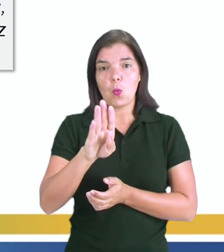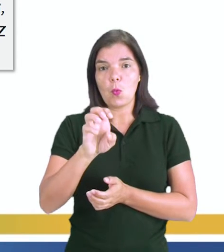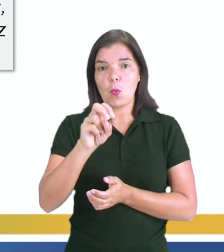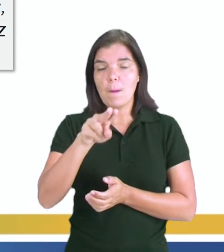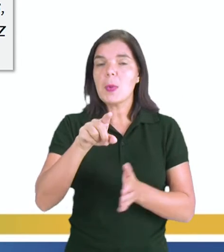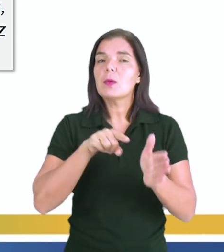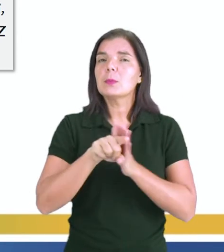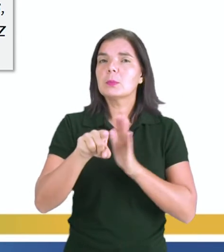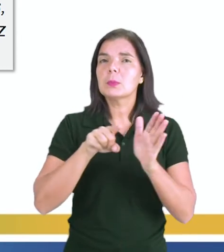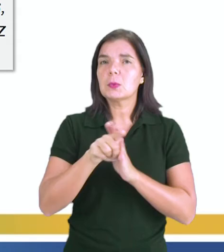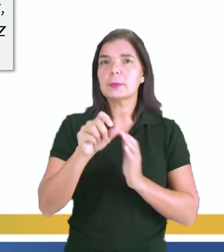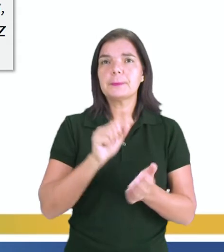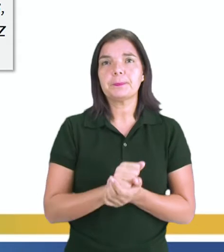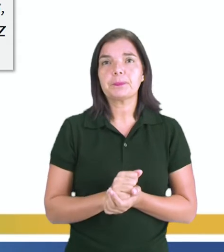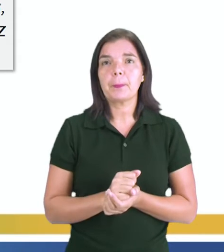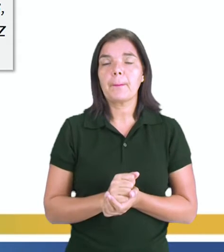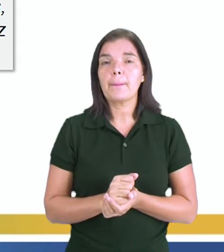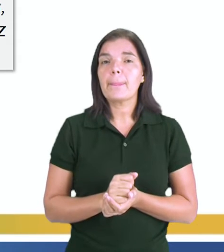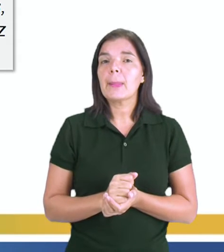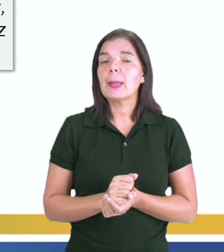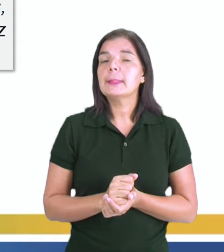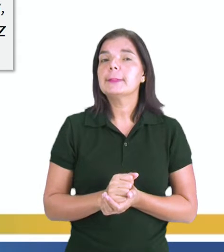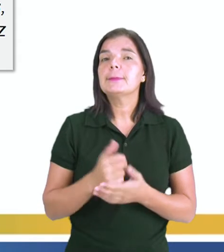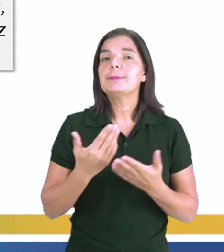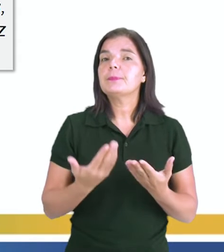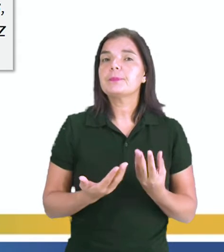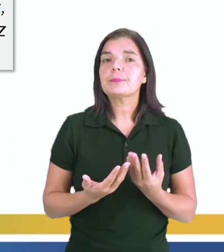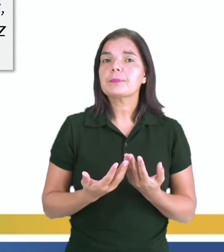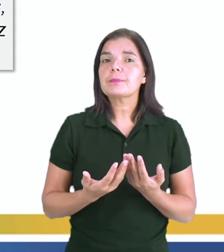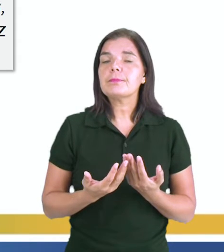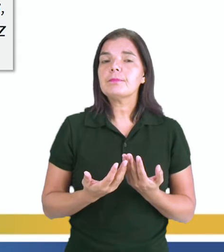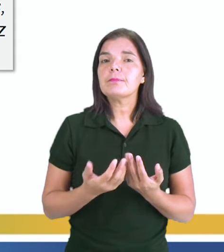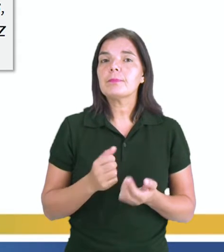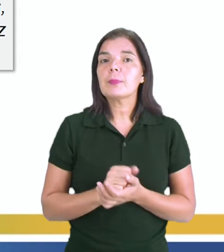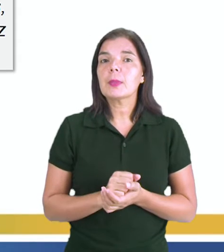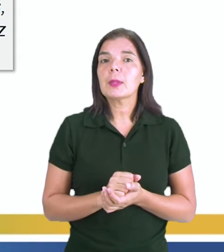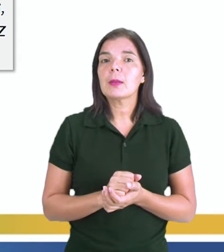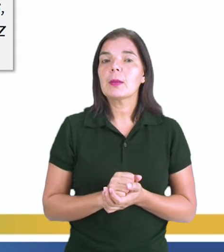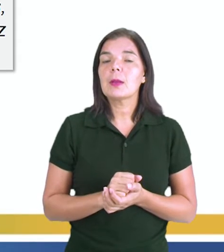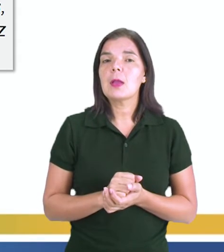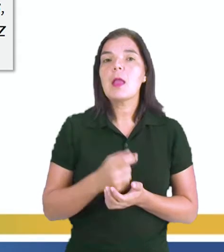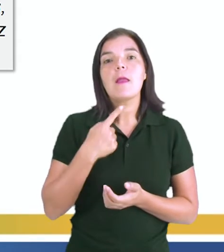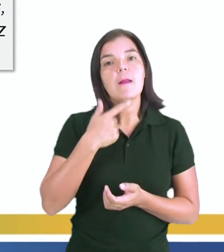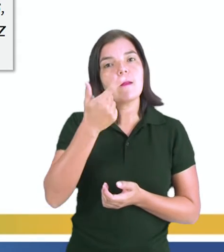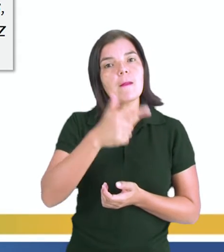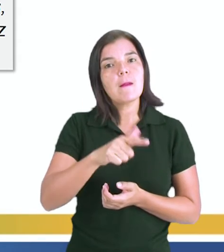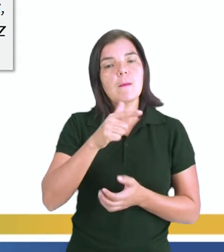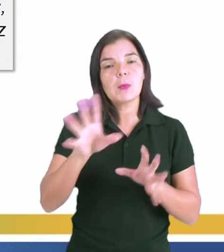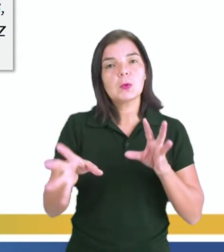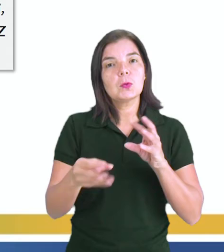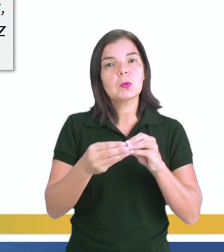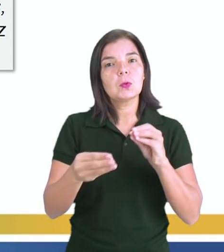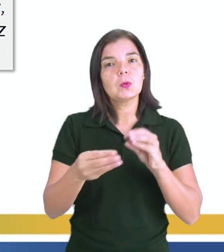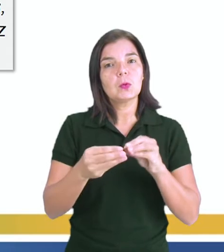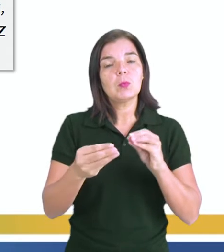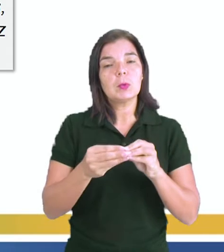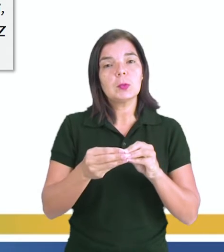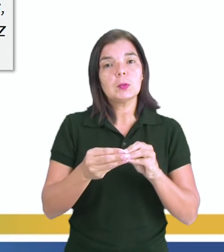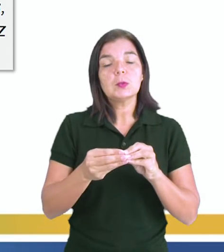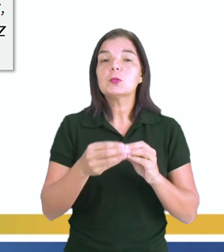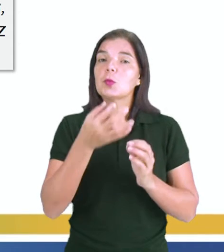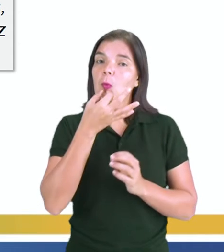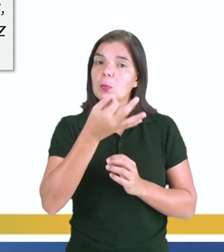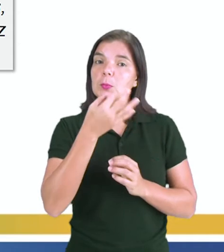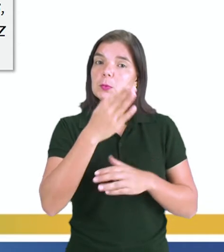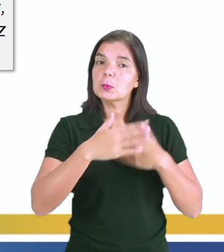faz essa pergunta, né? Rubem Alves, ele faz essa pergunta. Ele repete, resumidamente, a linha